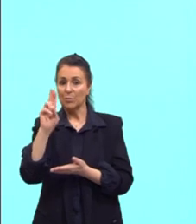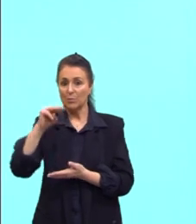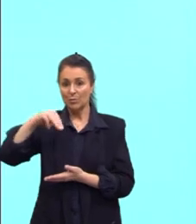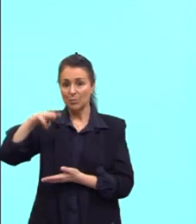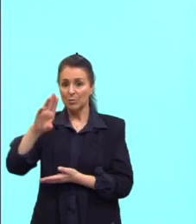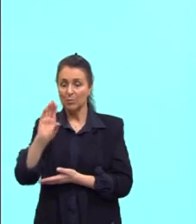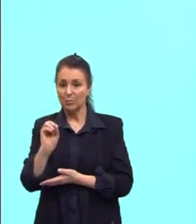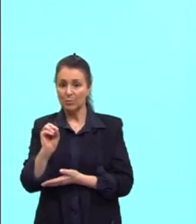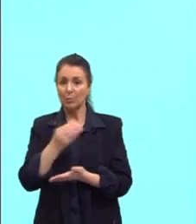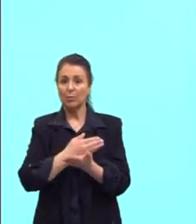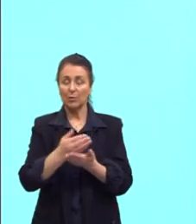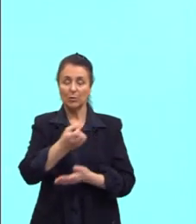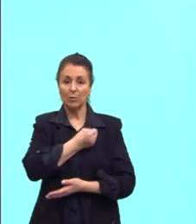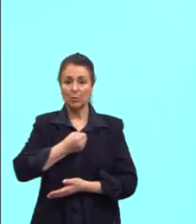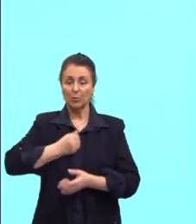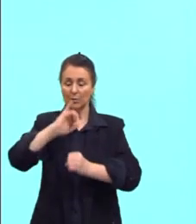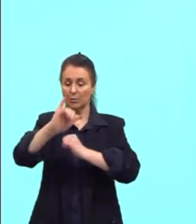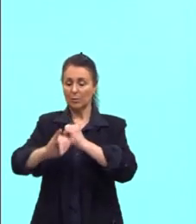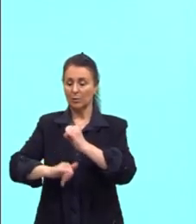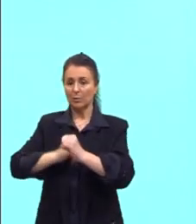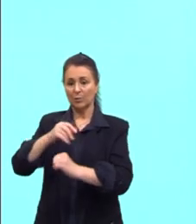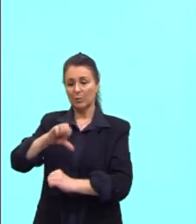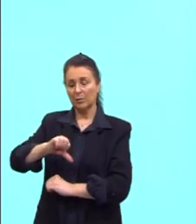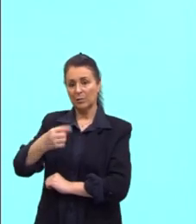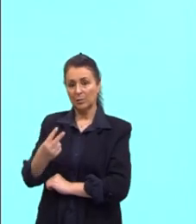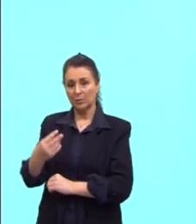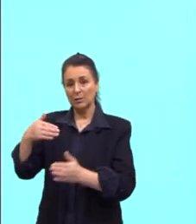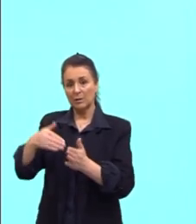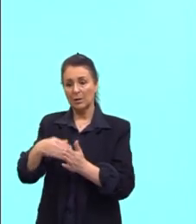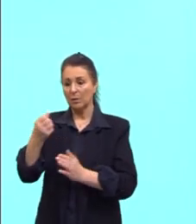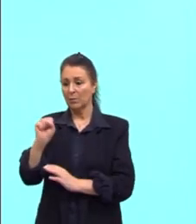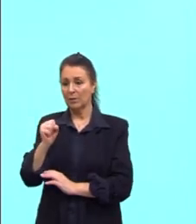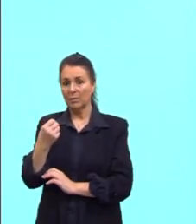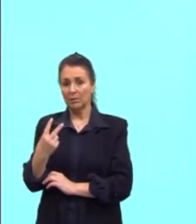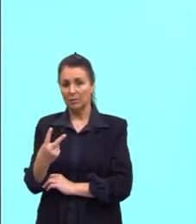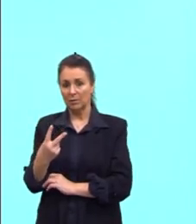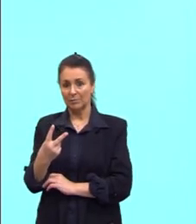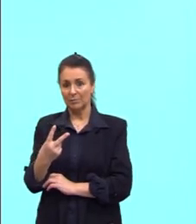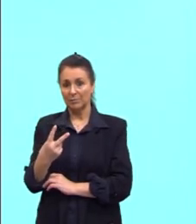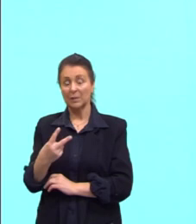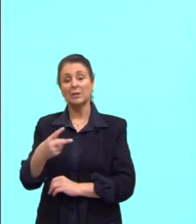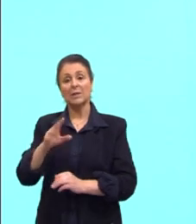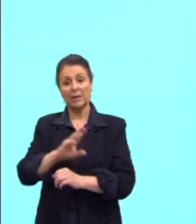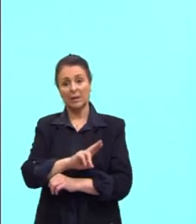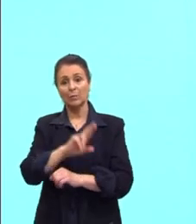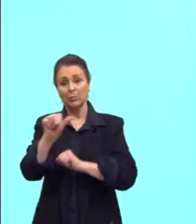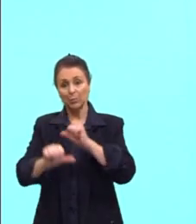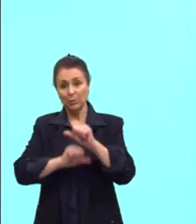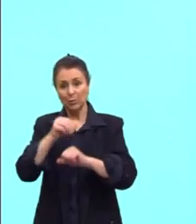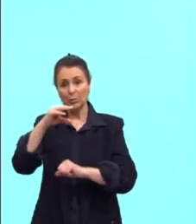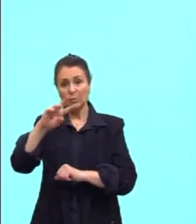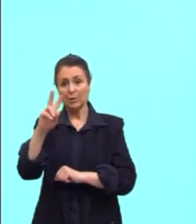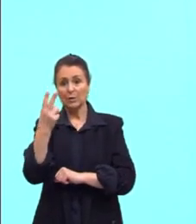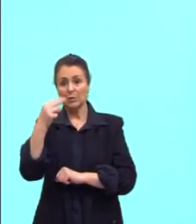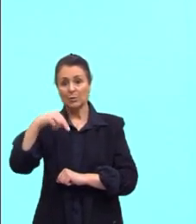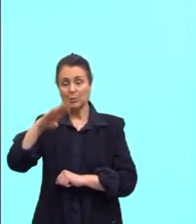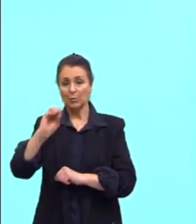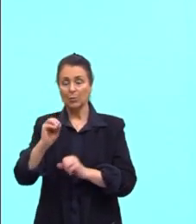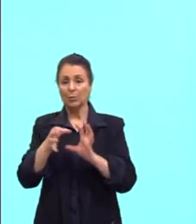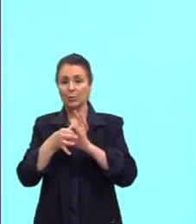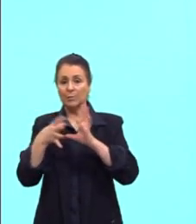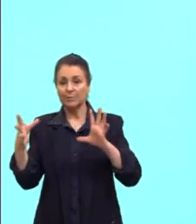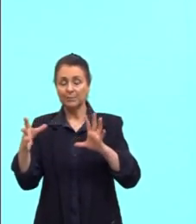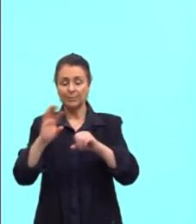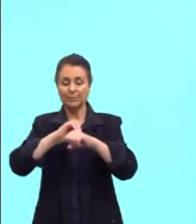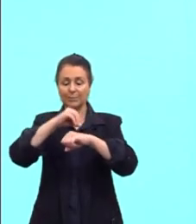número atômico 92 até o número atômico 82 que é do Chumbo a para isso é liberado partículas